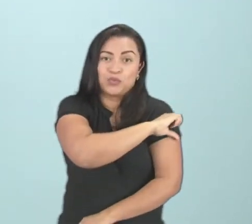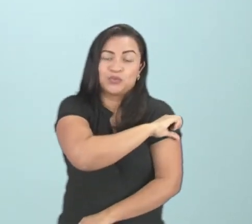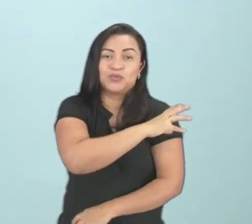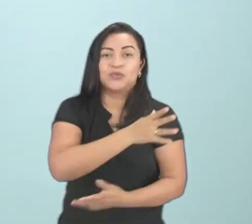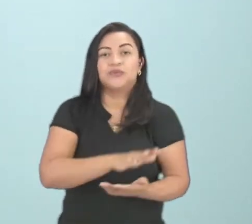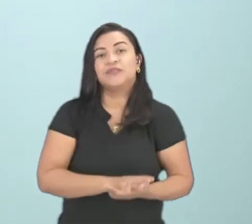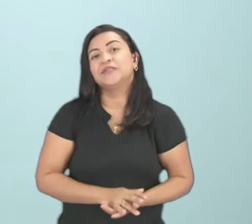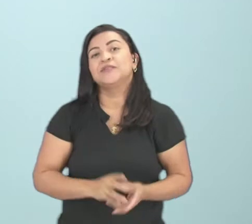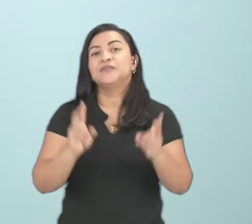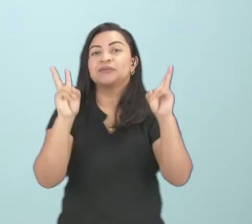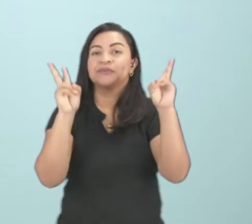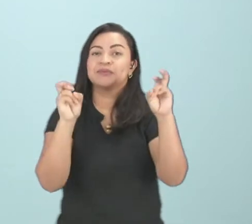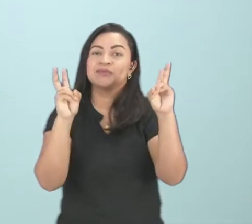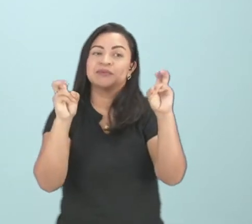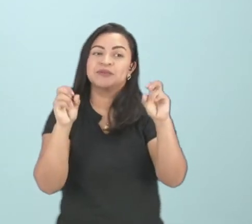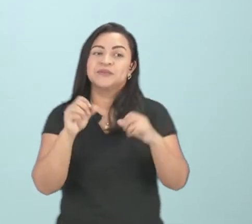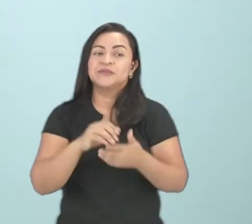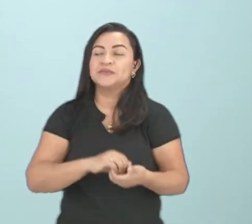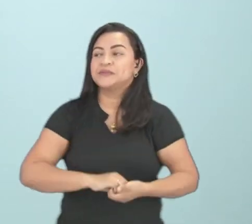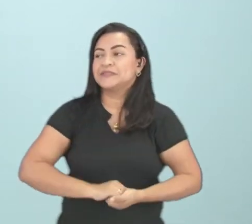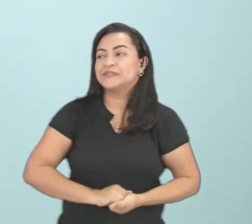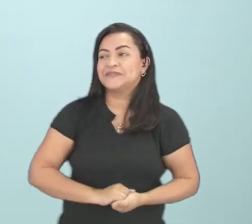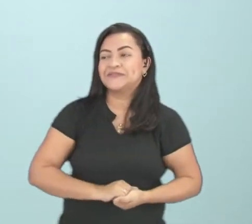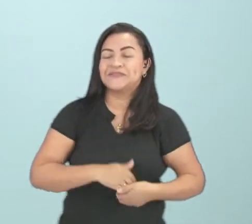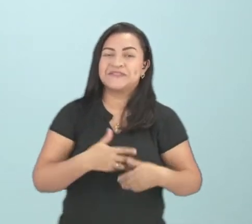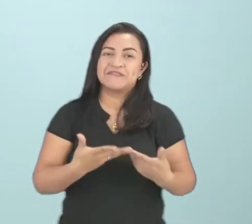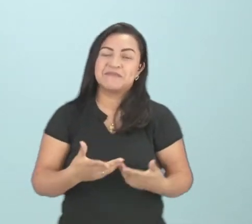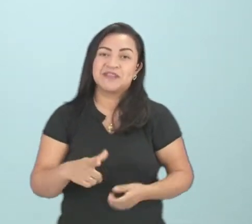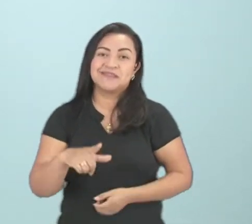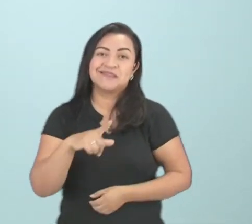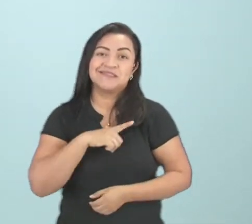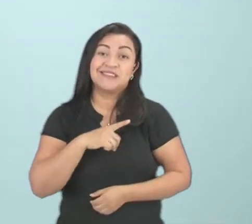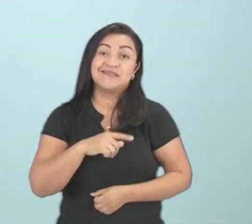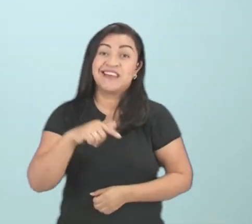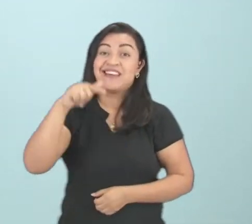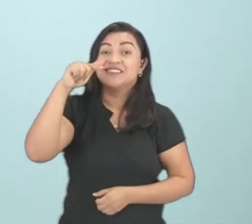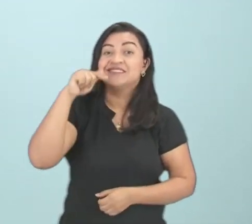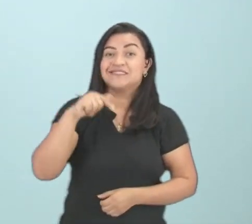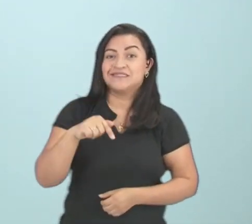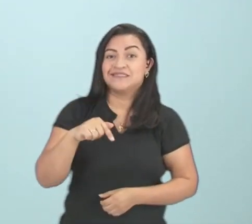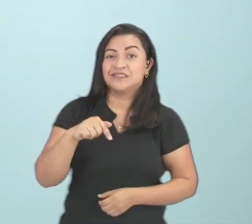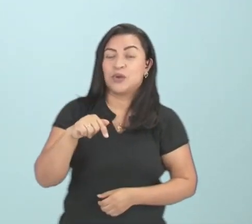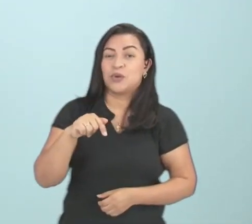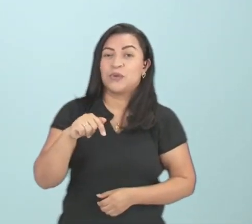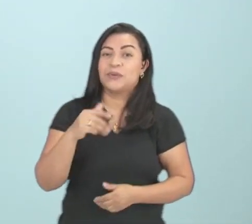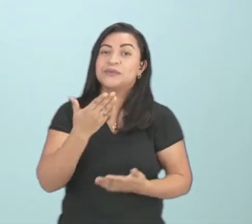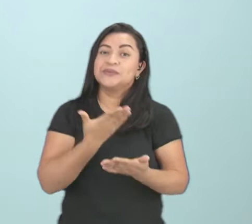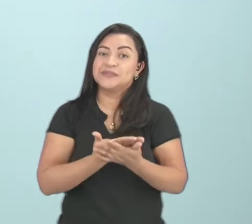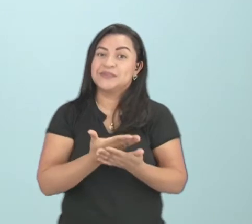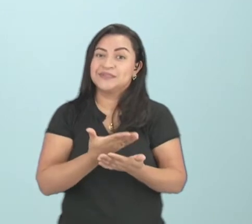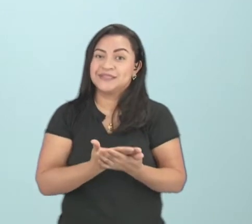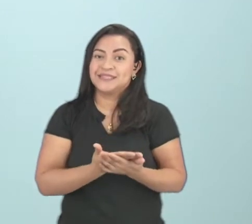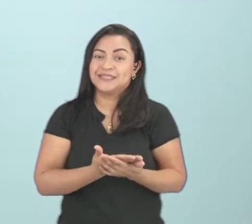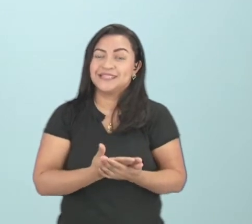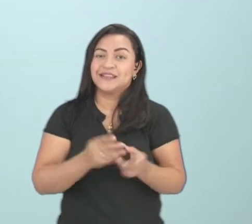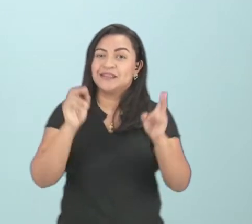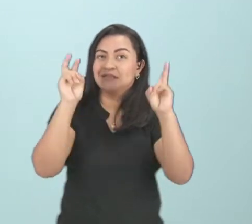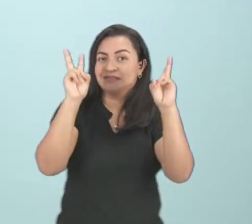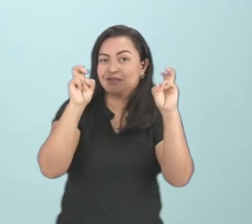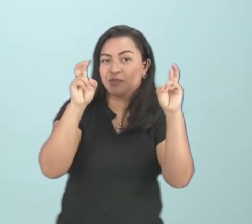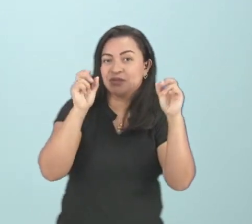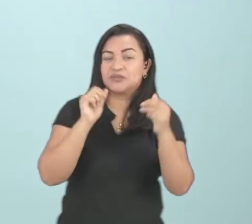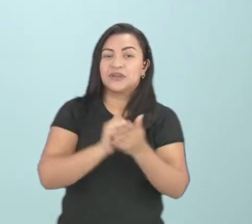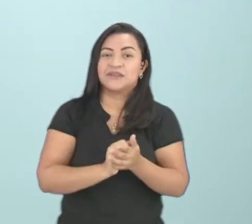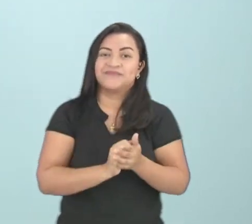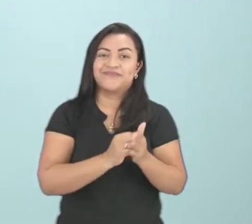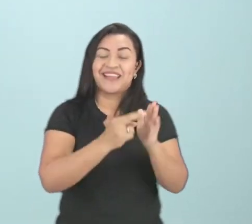com o conteúdo do 9º ano, estamos na 7ª aula e aí a nossa temática do 9º ano